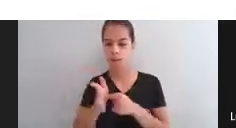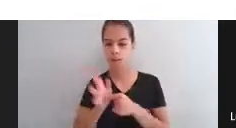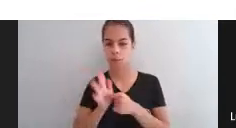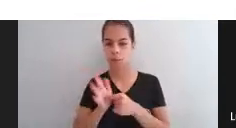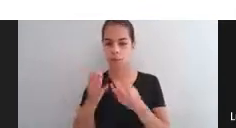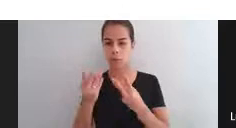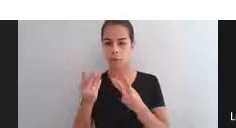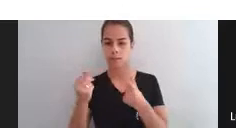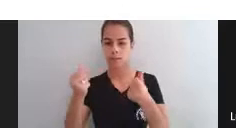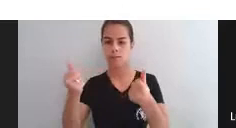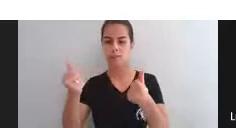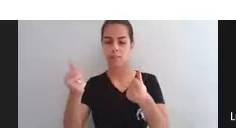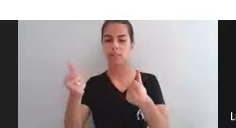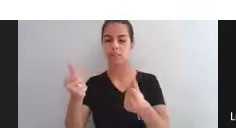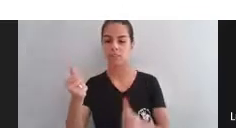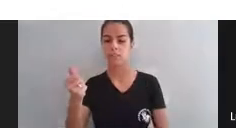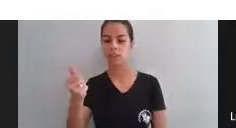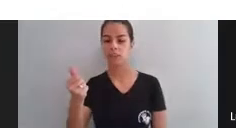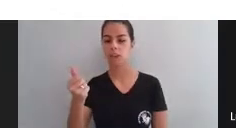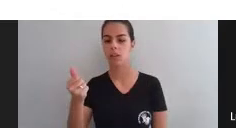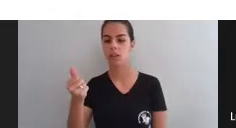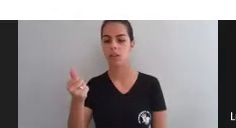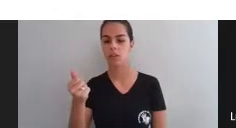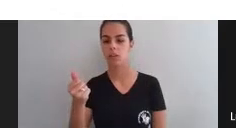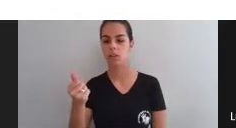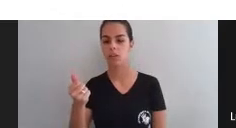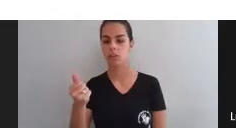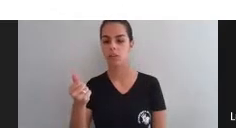eficiente consegue